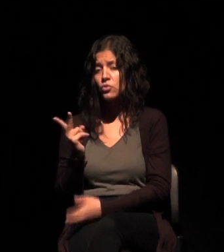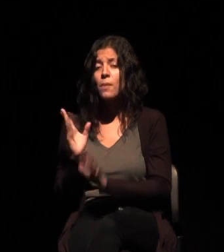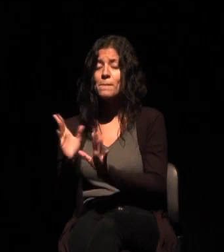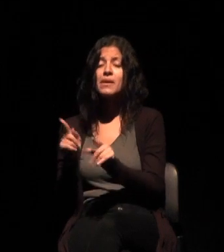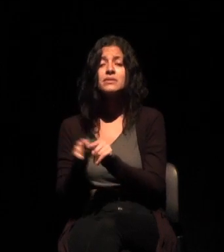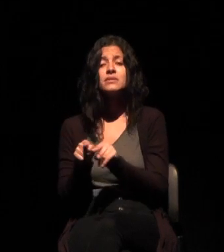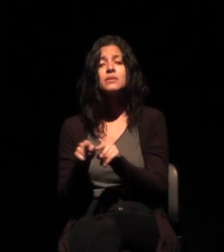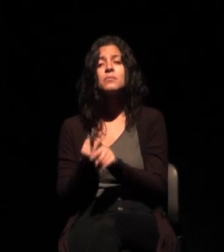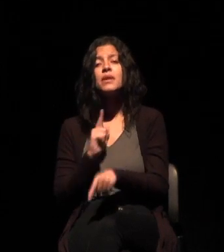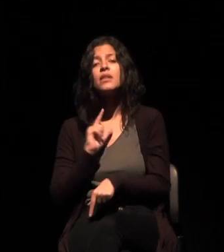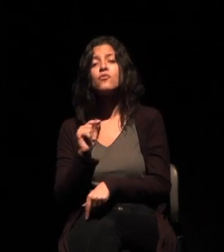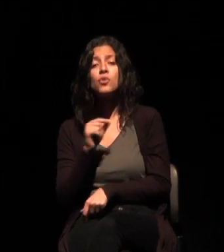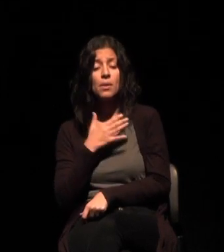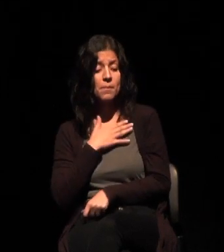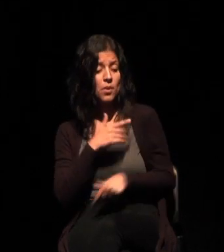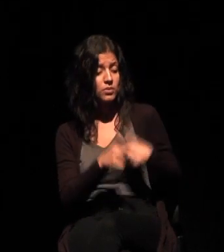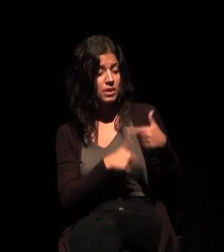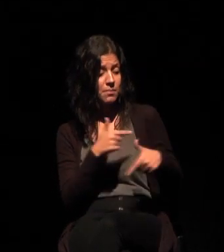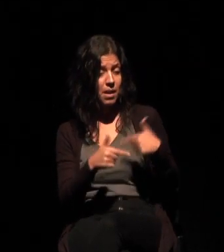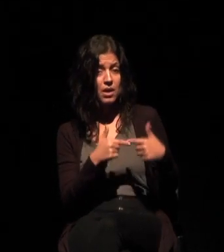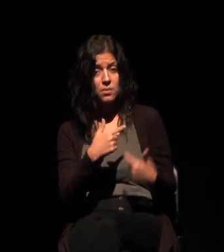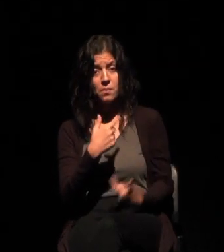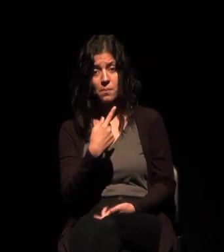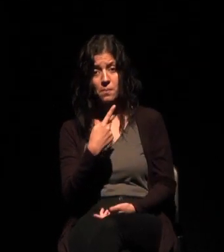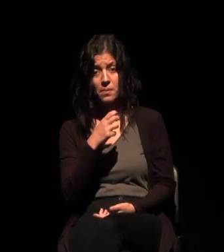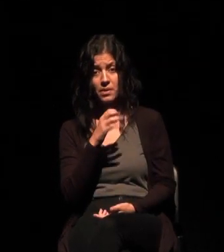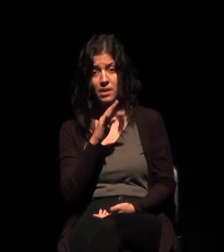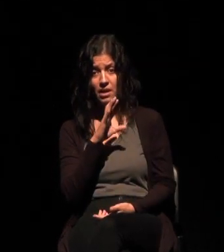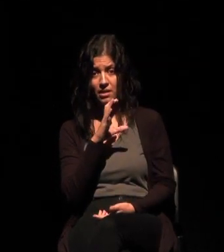do meu trabalho no pt